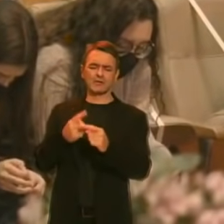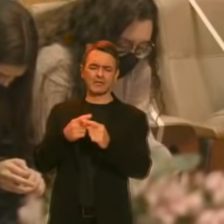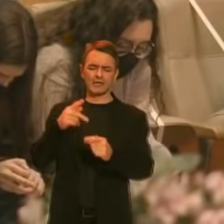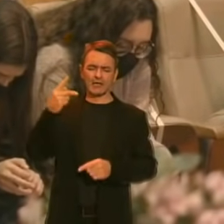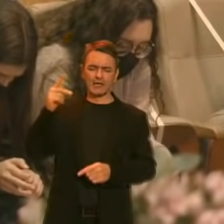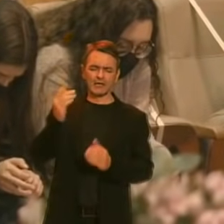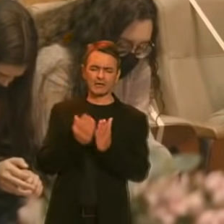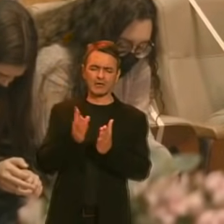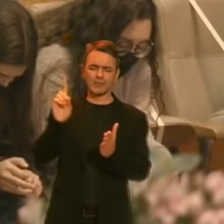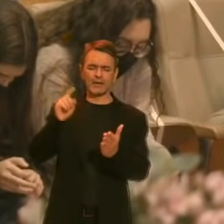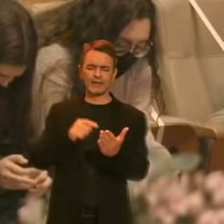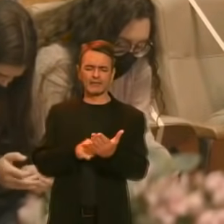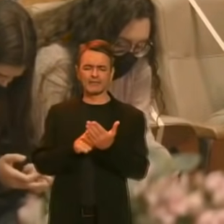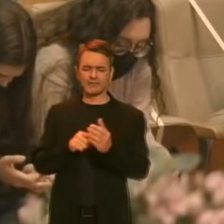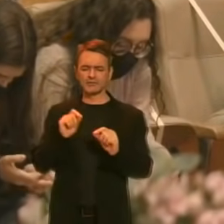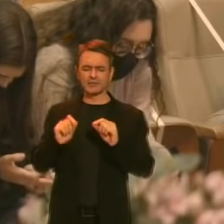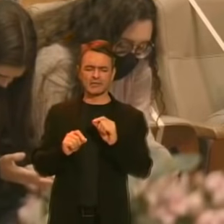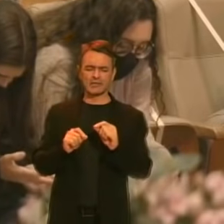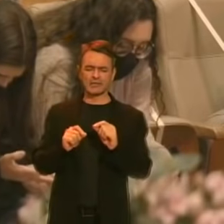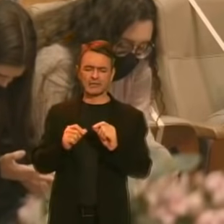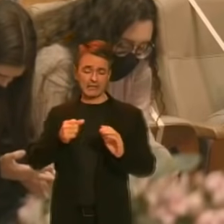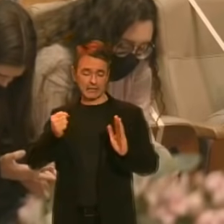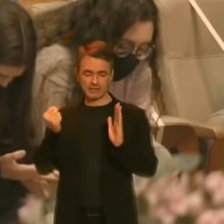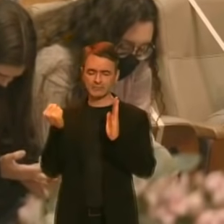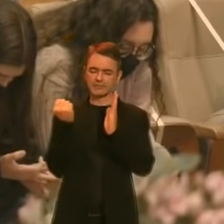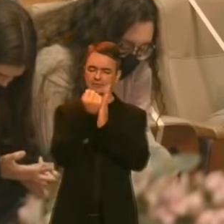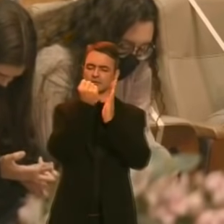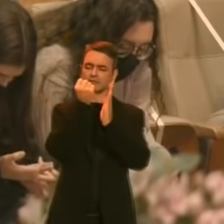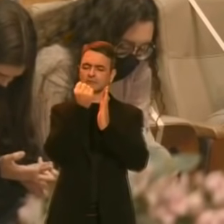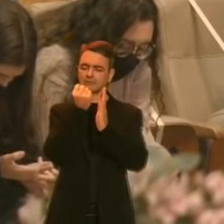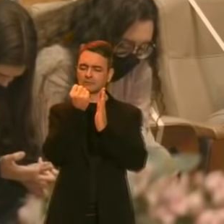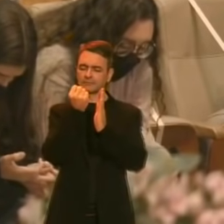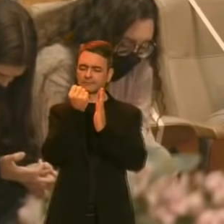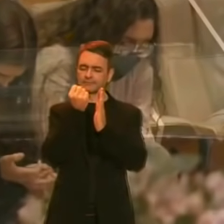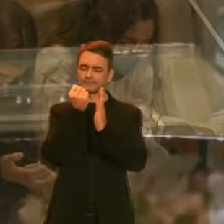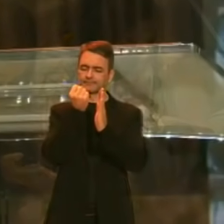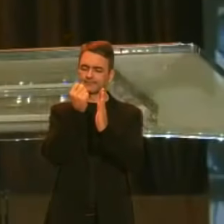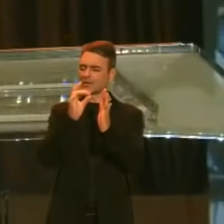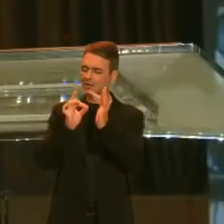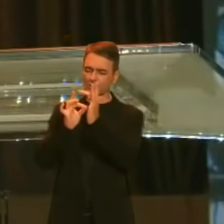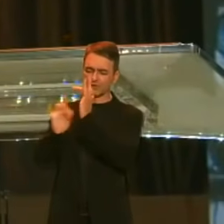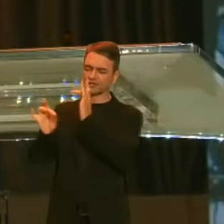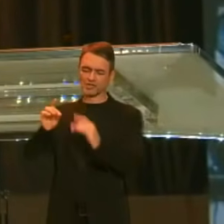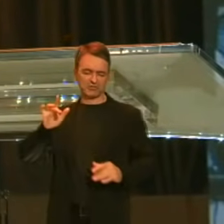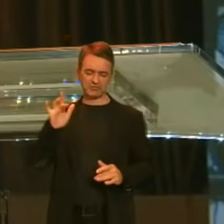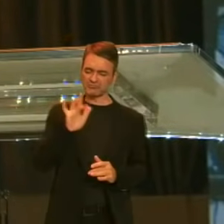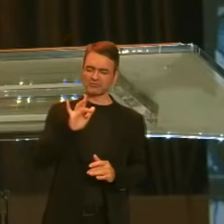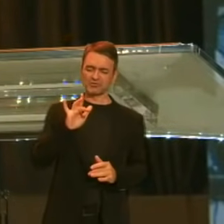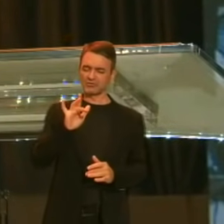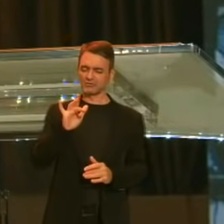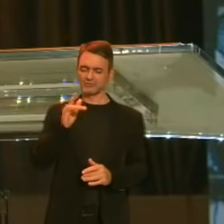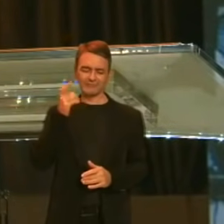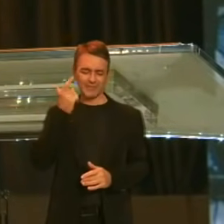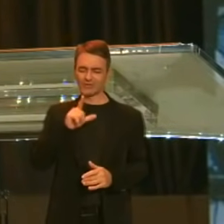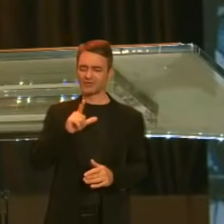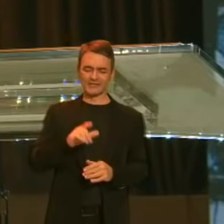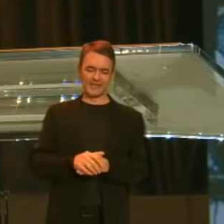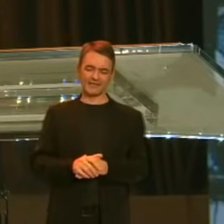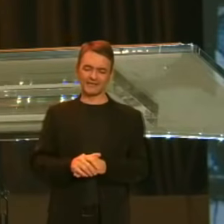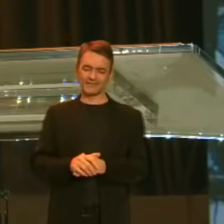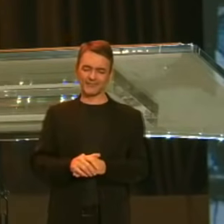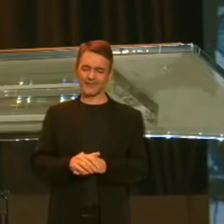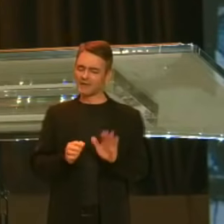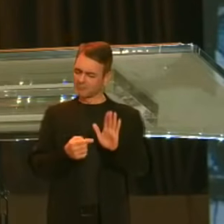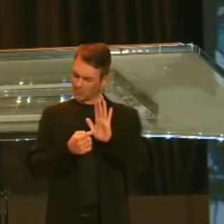que se eles tiverem o selo do Senhor, o inimigo não pode tocá-los. Então, revela o Teu poder